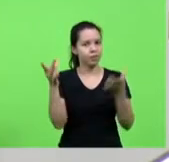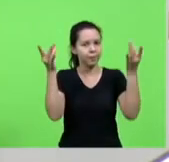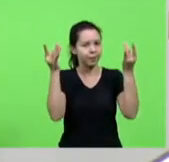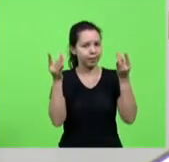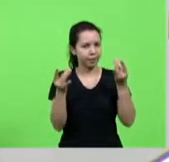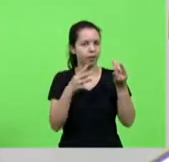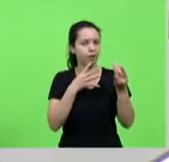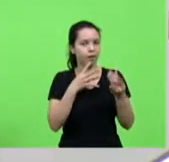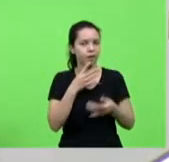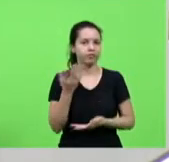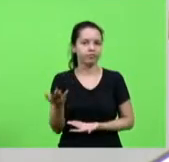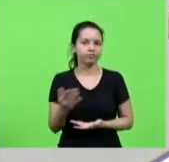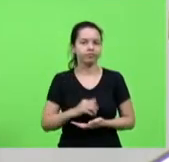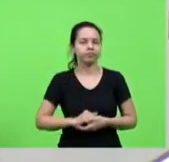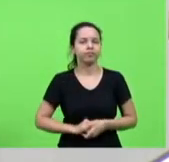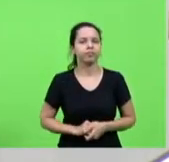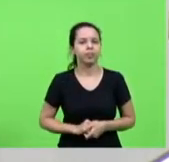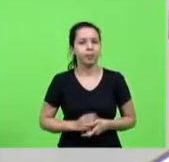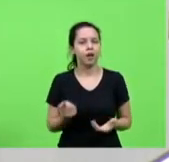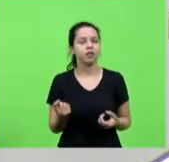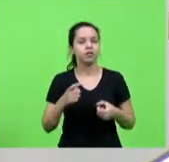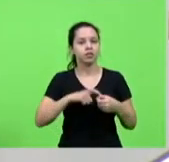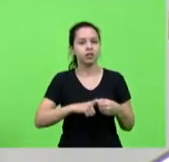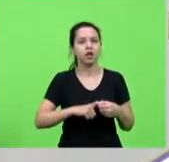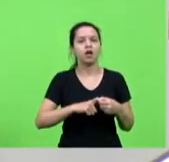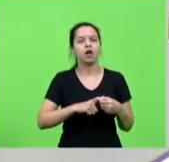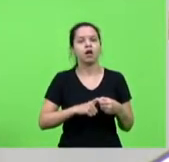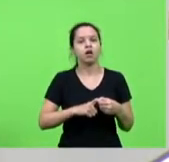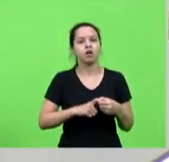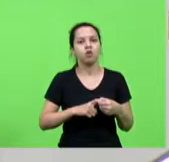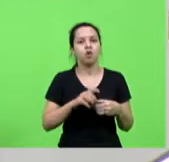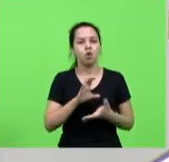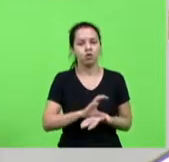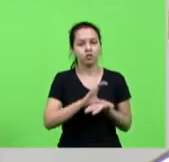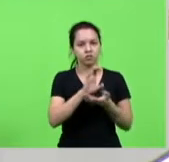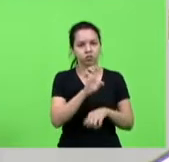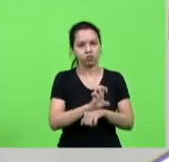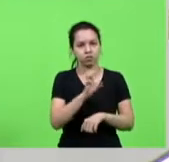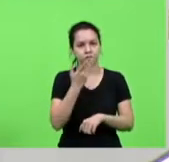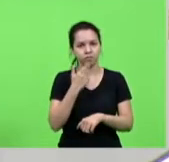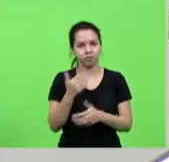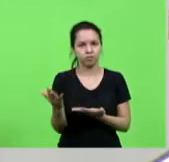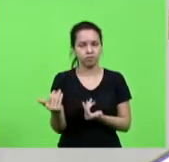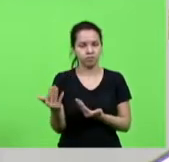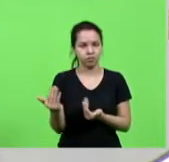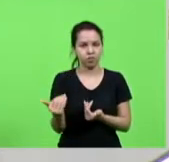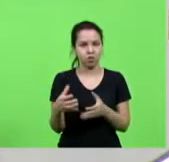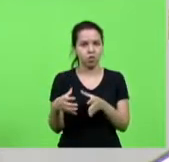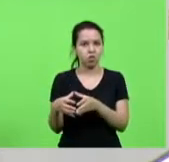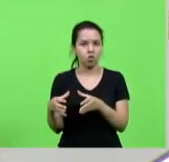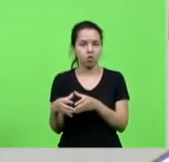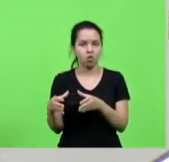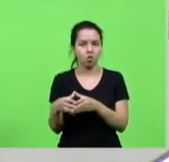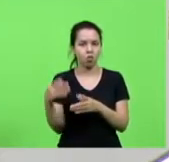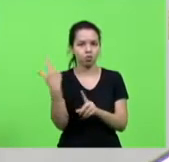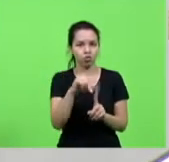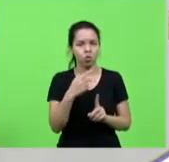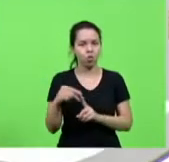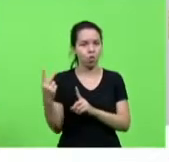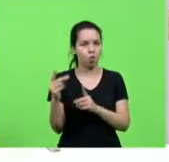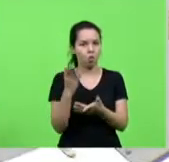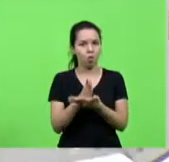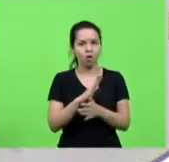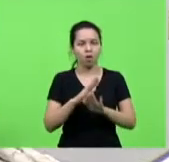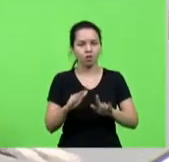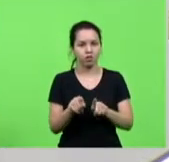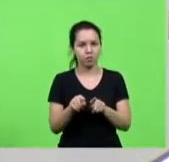adolescente. Integrante do Conselho Estadual dos Direitos da Criança e do Adolescente, do grupo Tortura Nunca Mais e do Movimento Nacional de Direitos